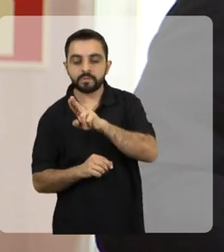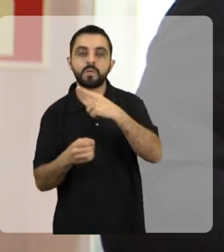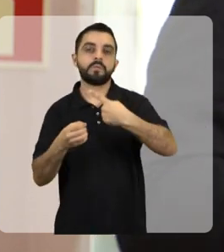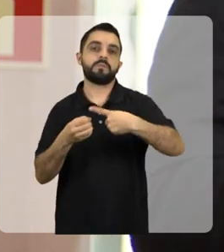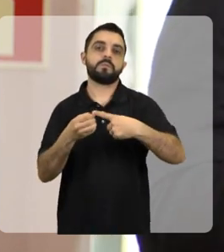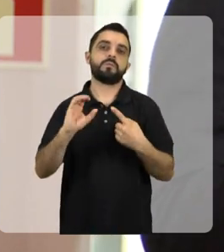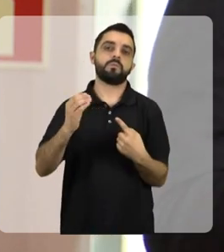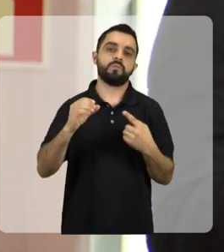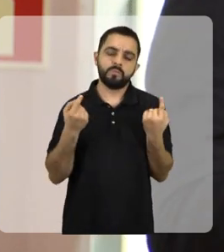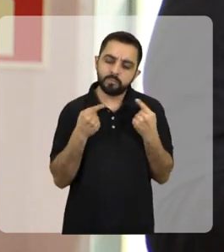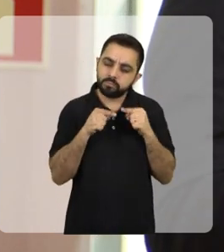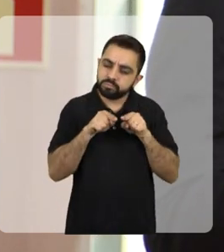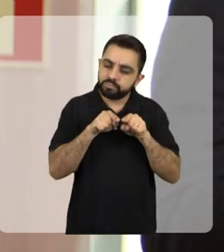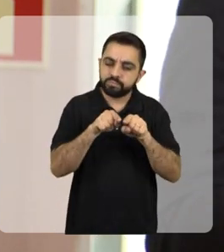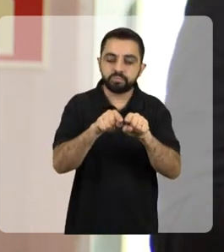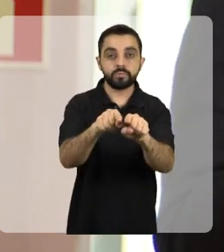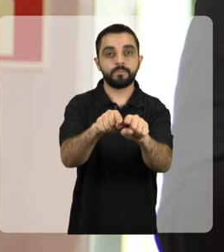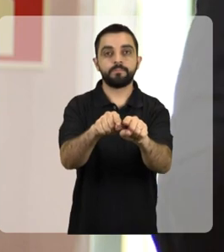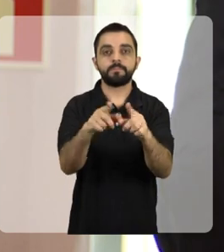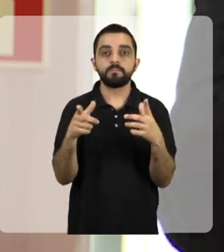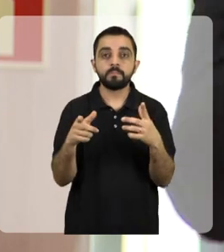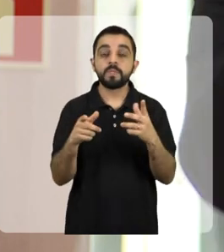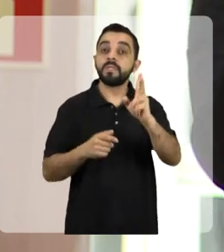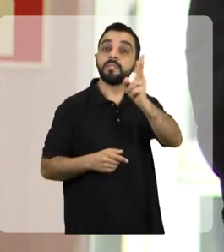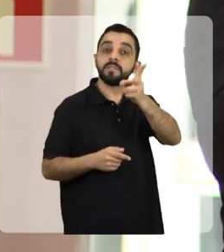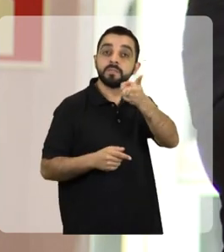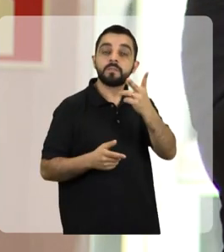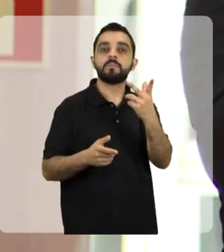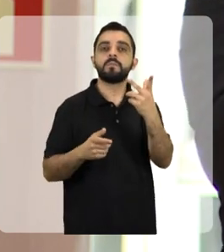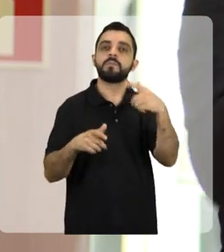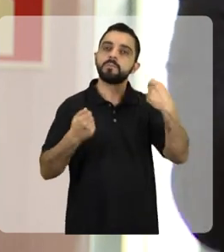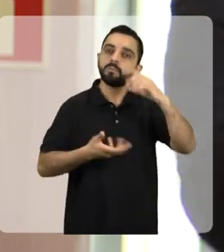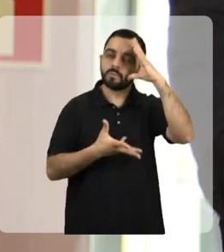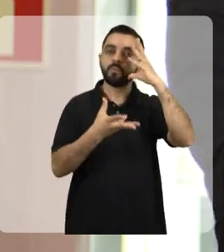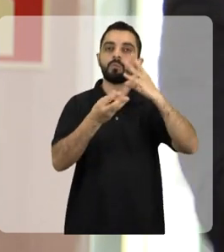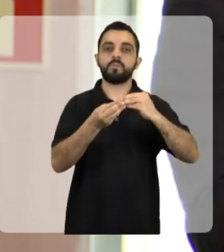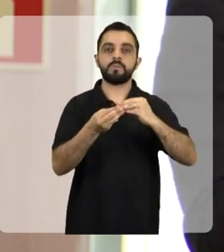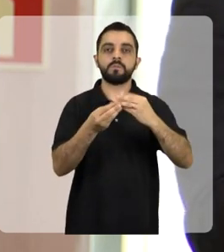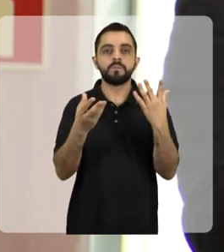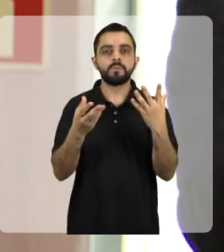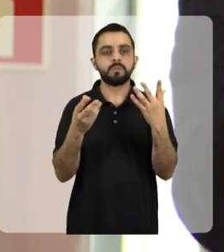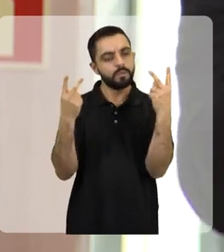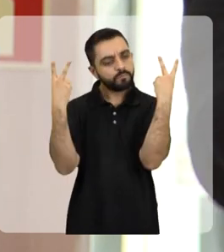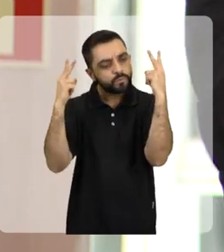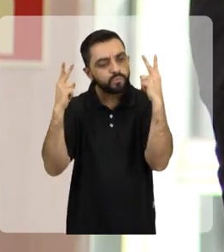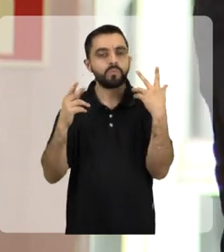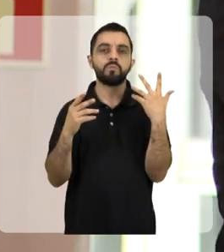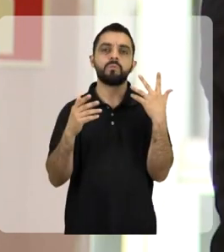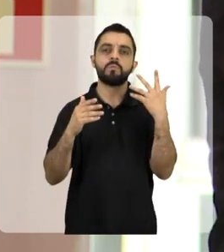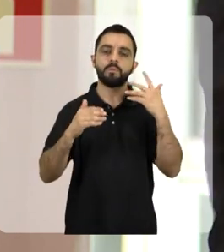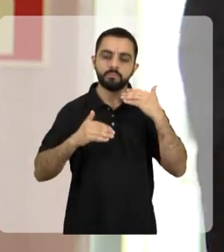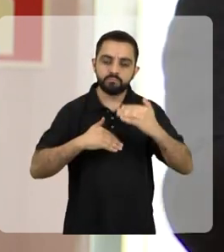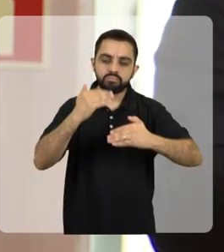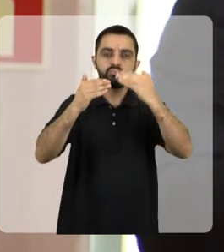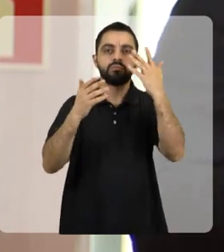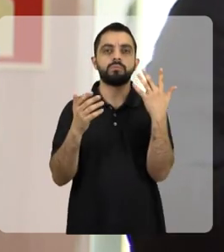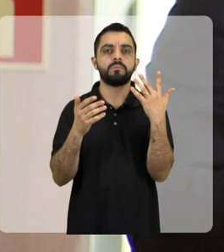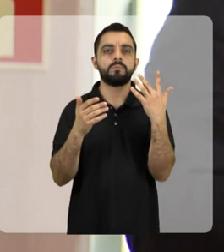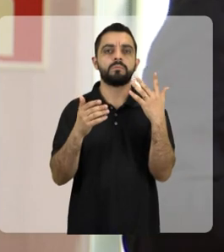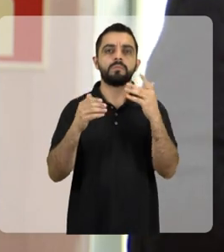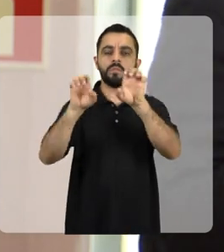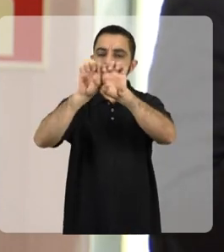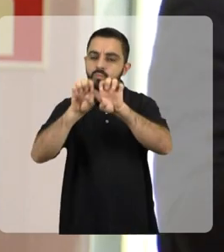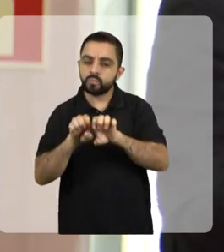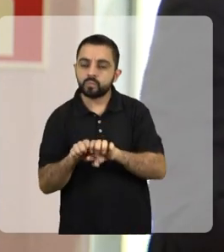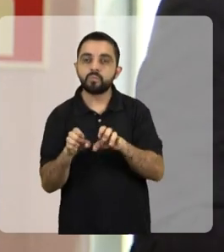cidade de Curitiba. Eu tenho dito em todas as cerimônias que nós não podemos efetivamente entender os êxitos no âmbito agrário,